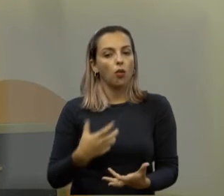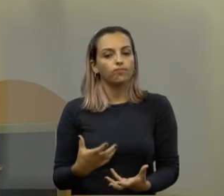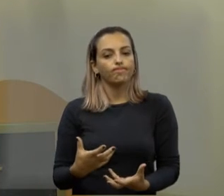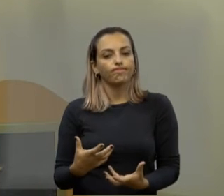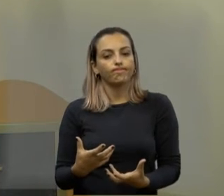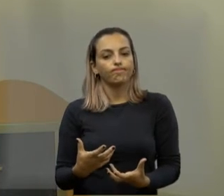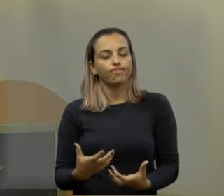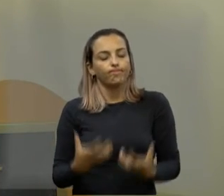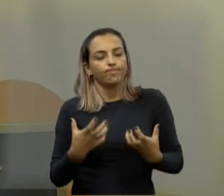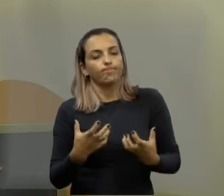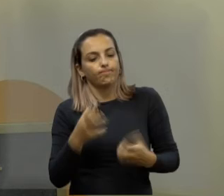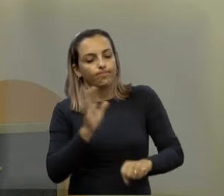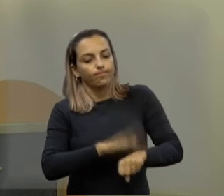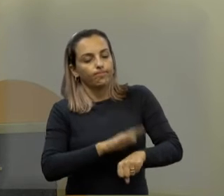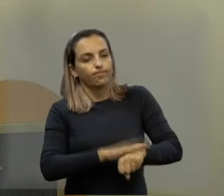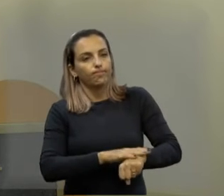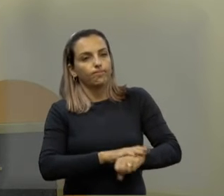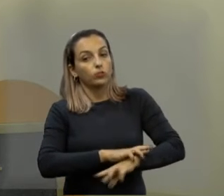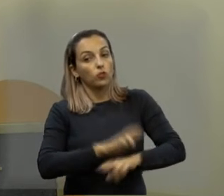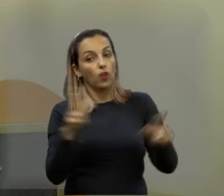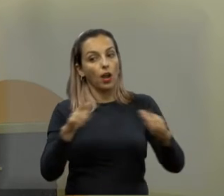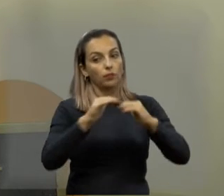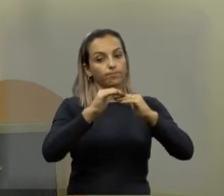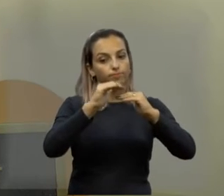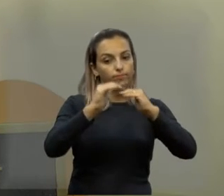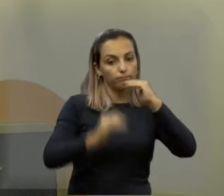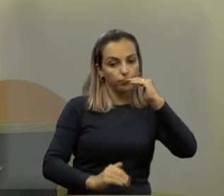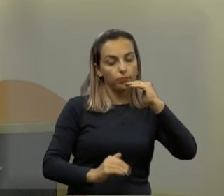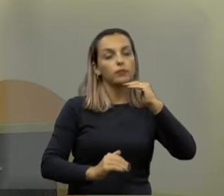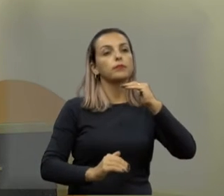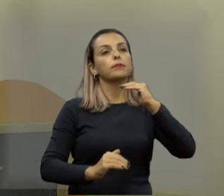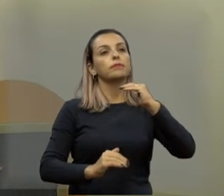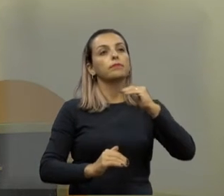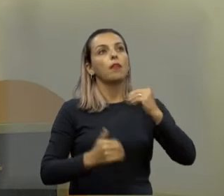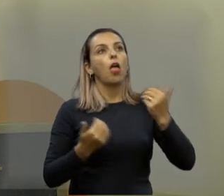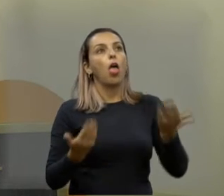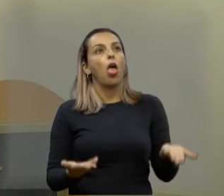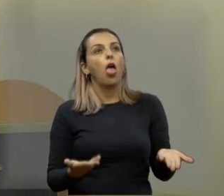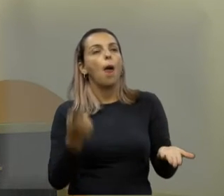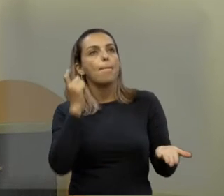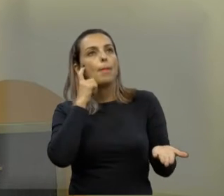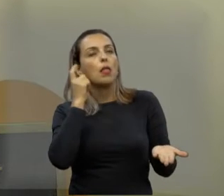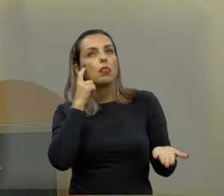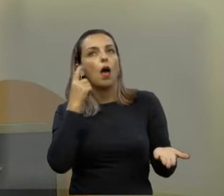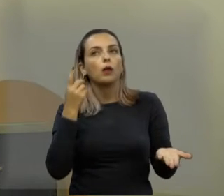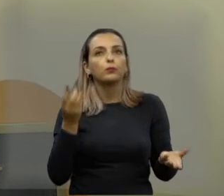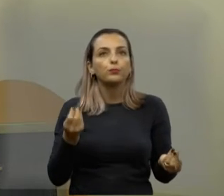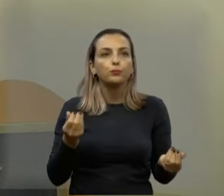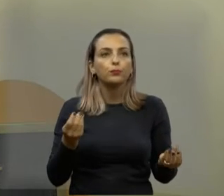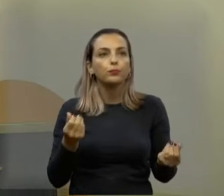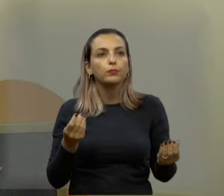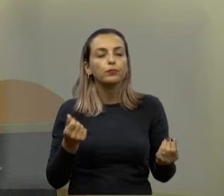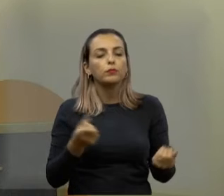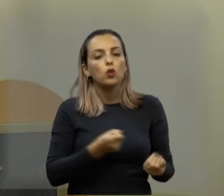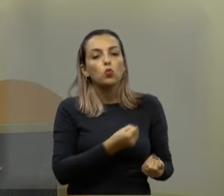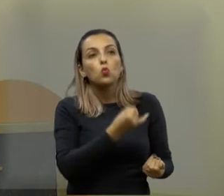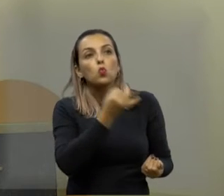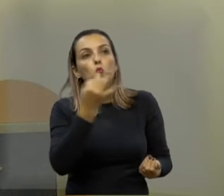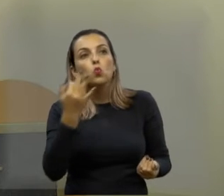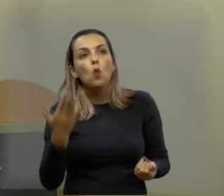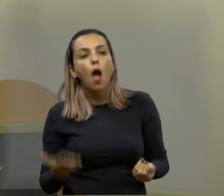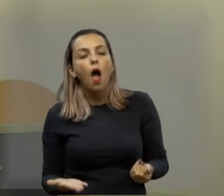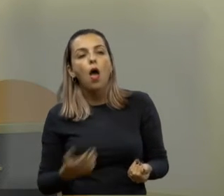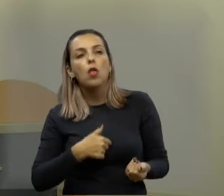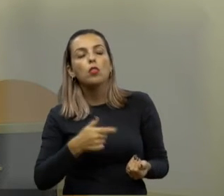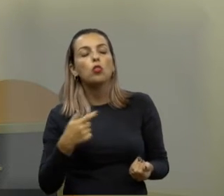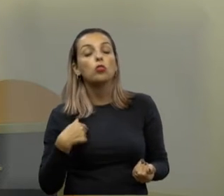me deparo numa situação que não trata igualmente os setores eu fico pensando pastor quantas e quantas vezes